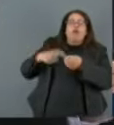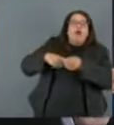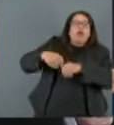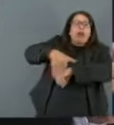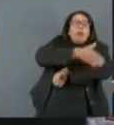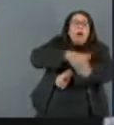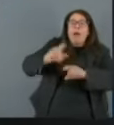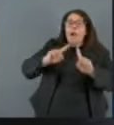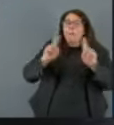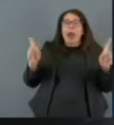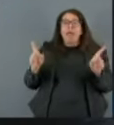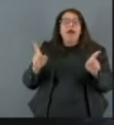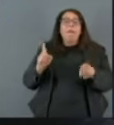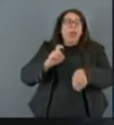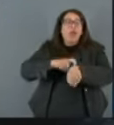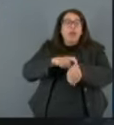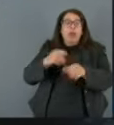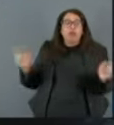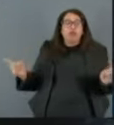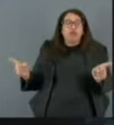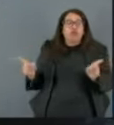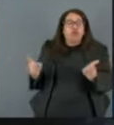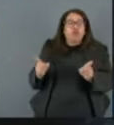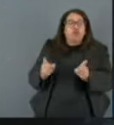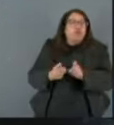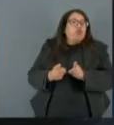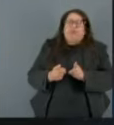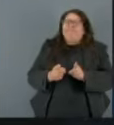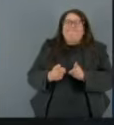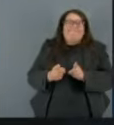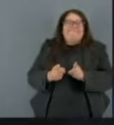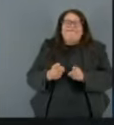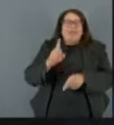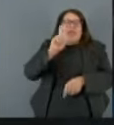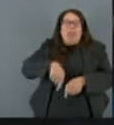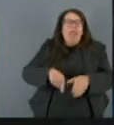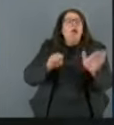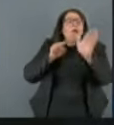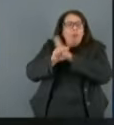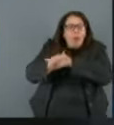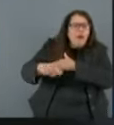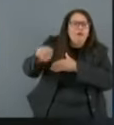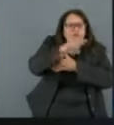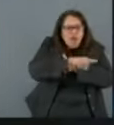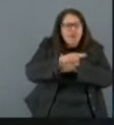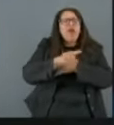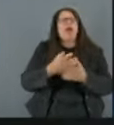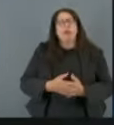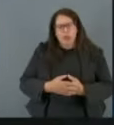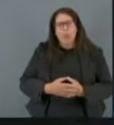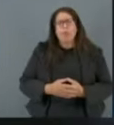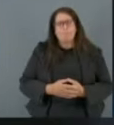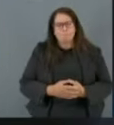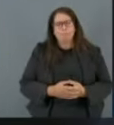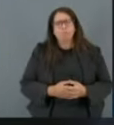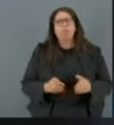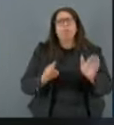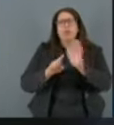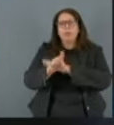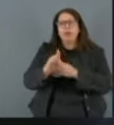tido progressão de regime automático no nosso país. E aí que a indagação, que eventualmente pode ser estendida até ao senhor Dr.